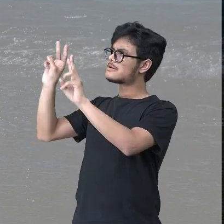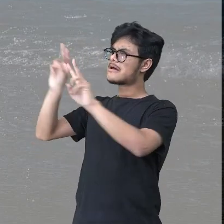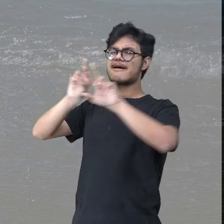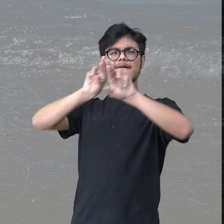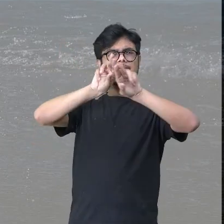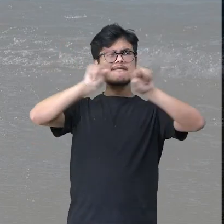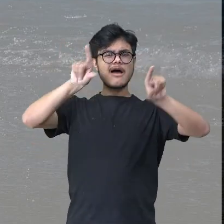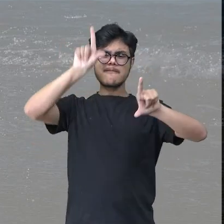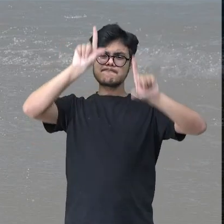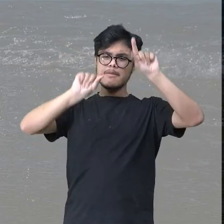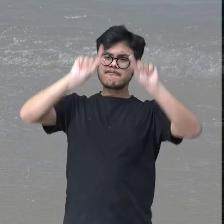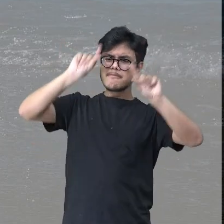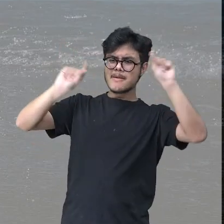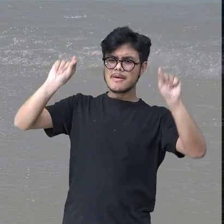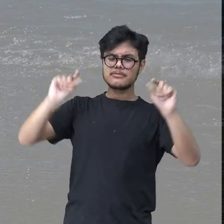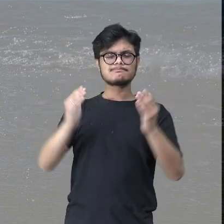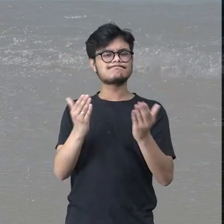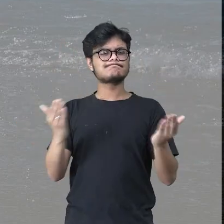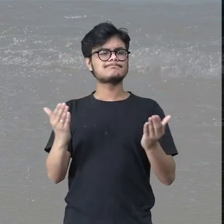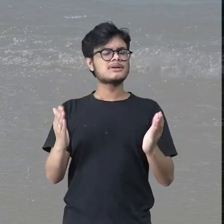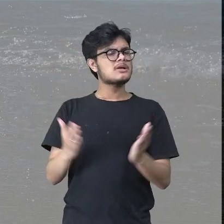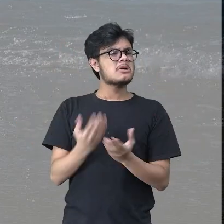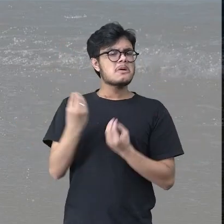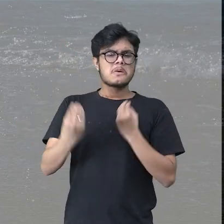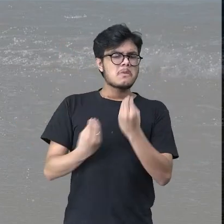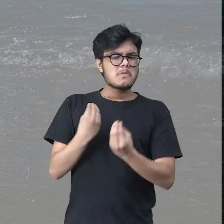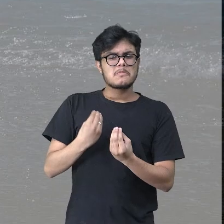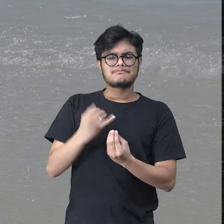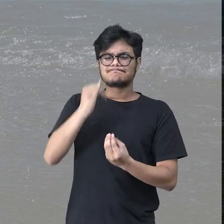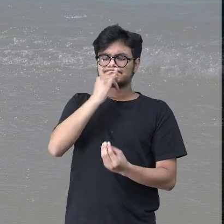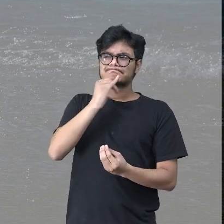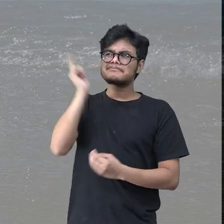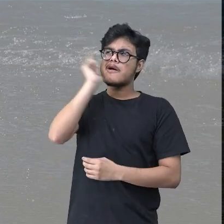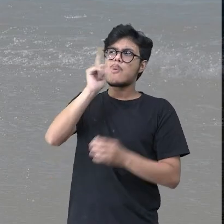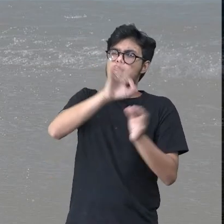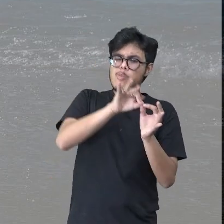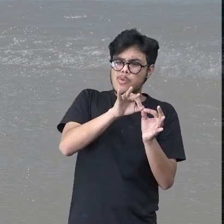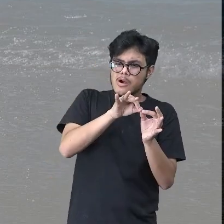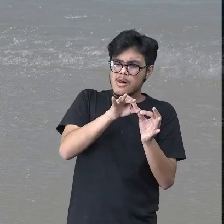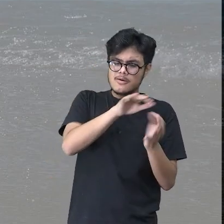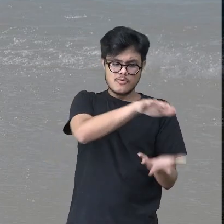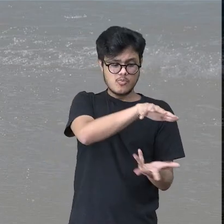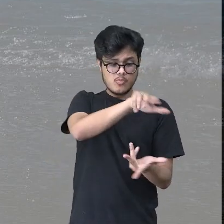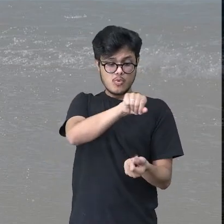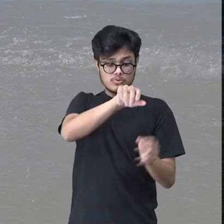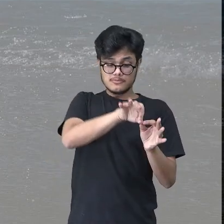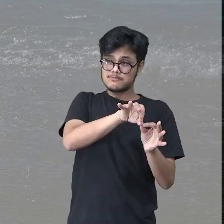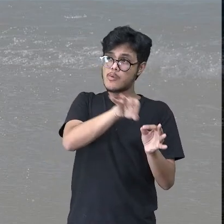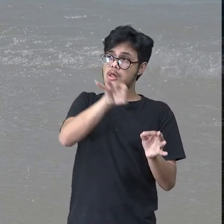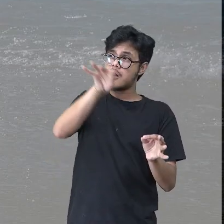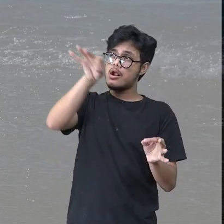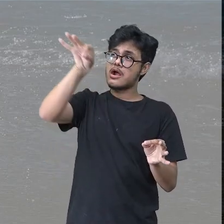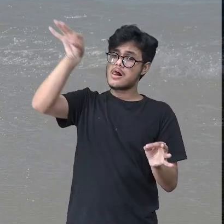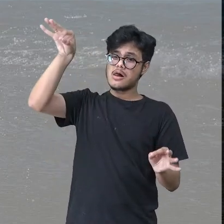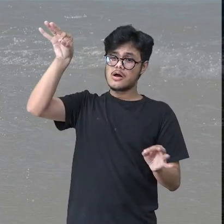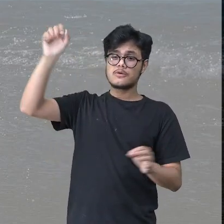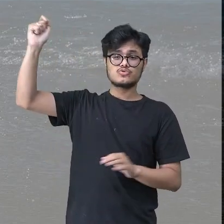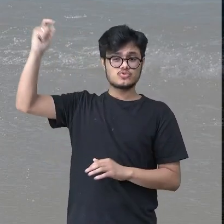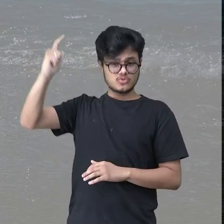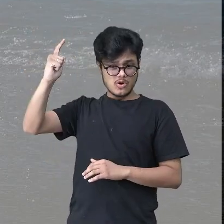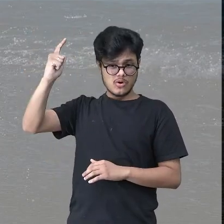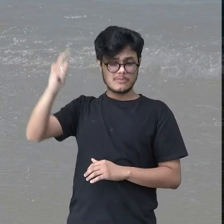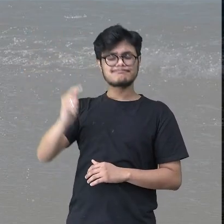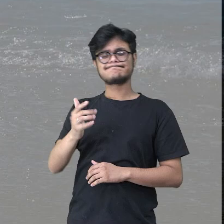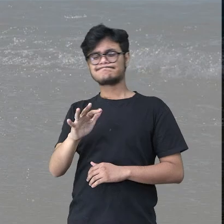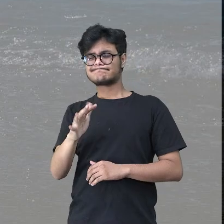várias estrelas e aí a distância média entre a Terra e o Sol durante o ano